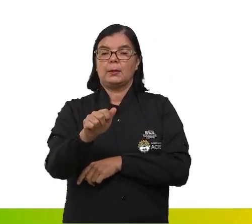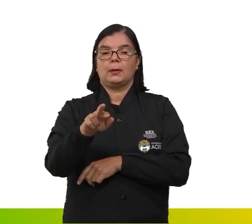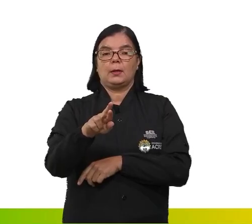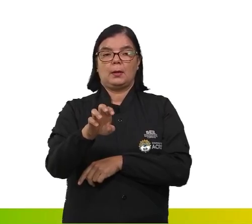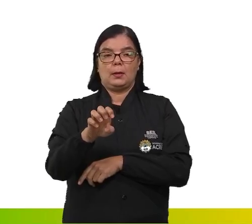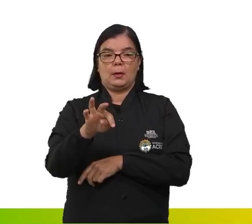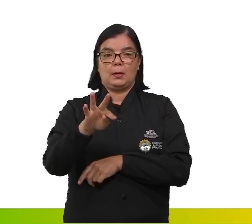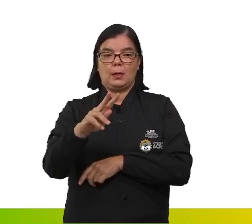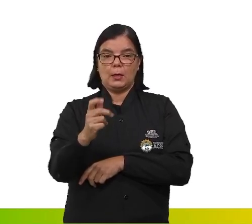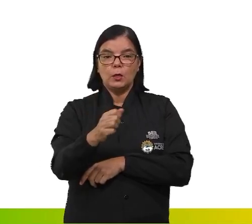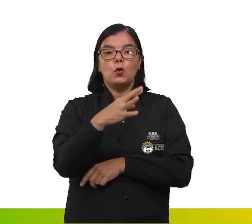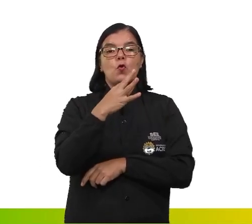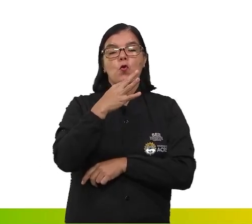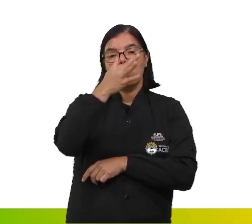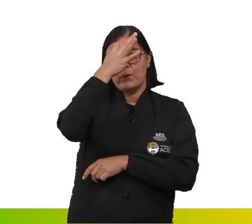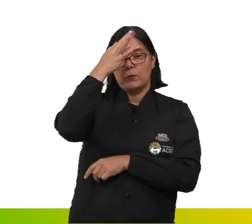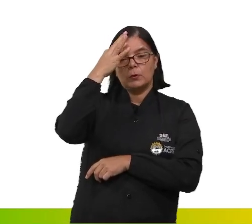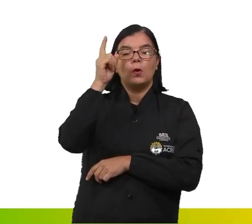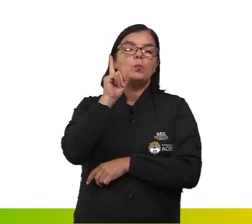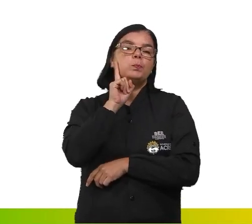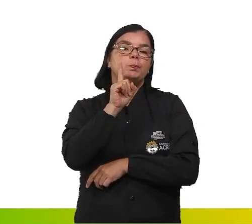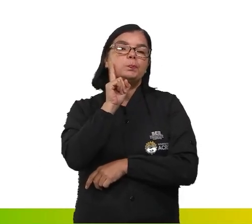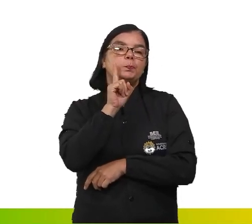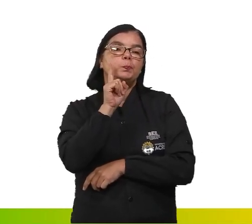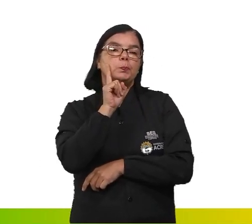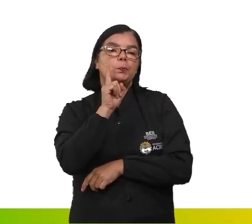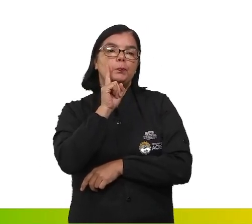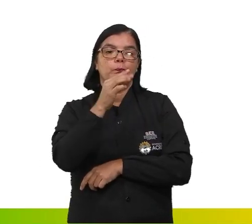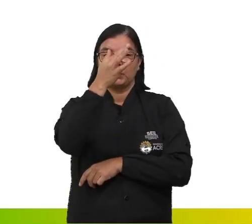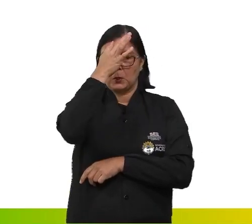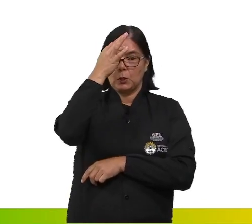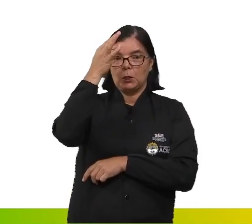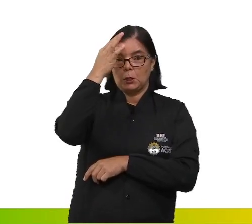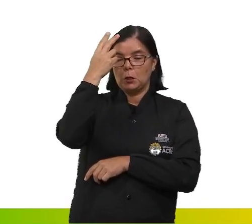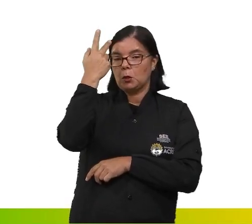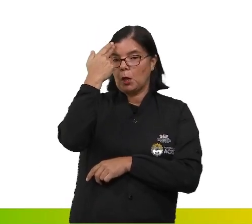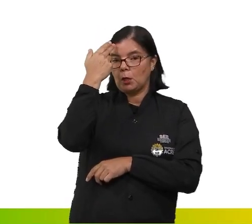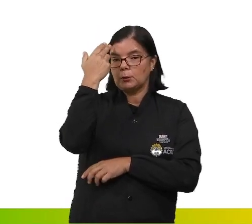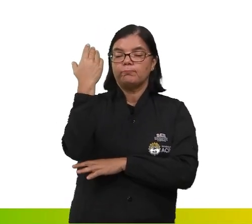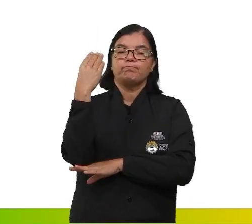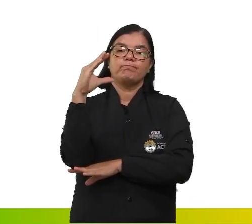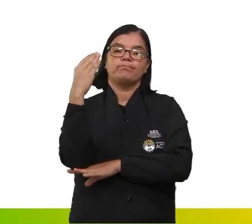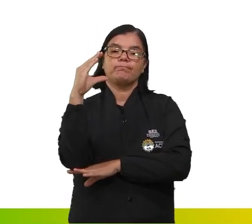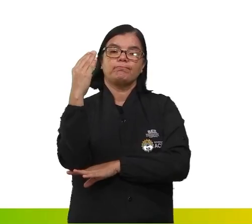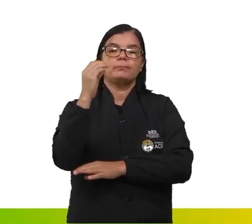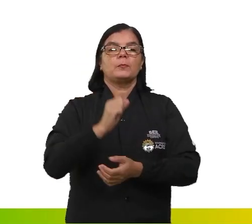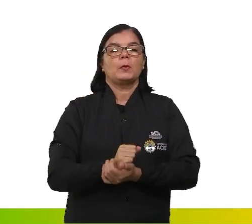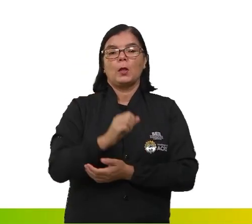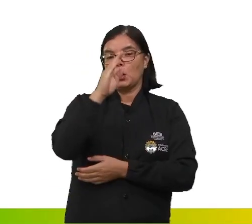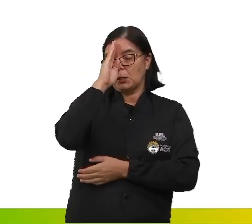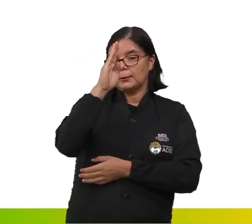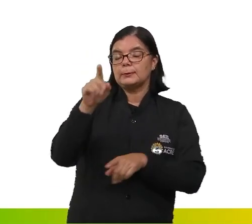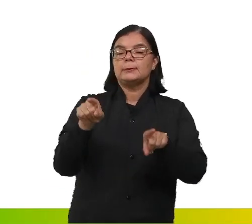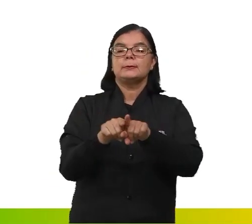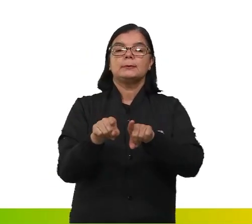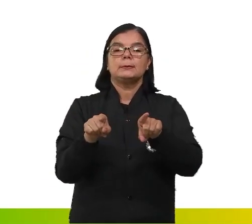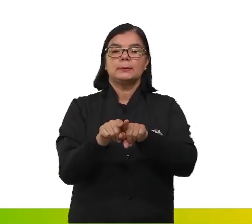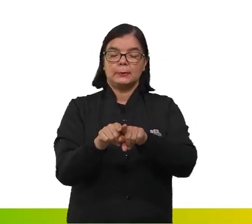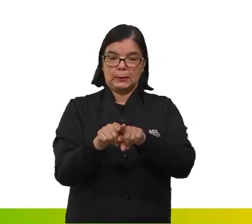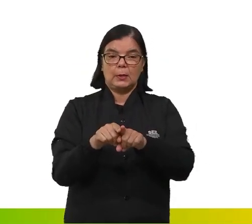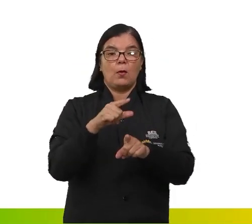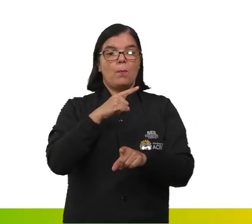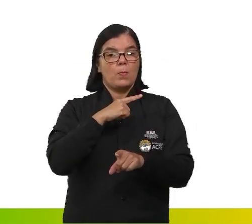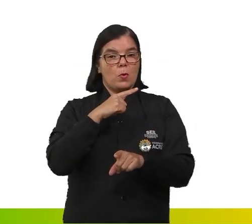a Margaret, conhecida por suas obras sobre filosofia e natureza, né? E principalmente também